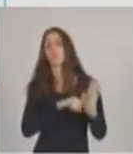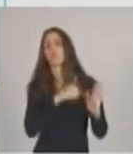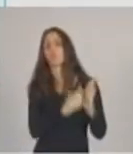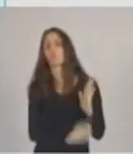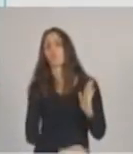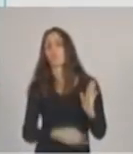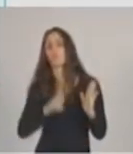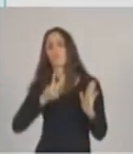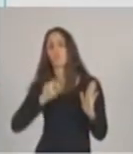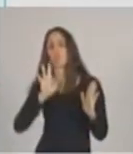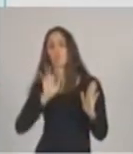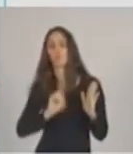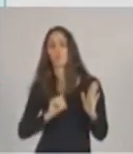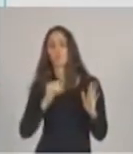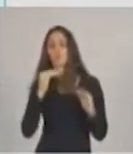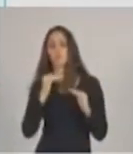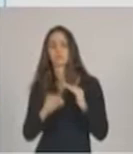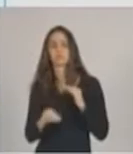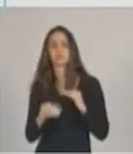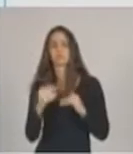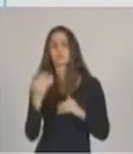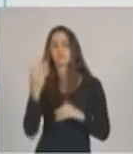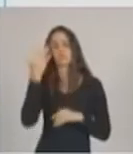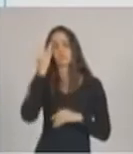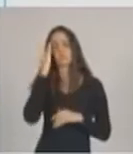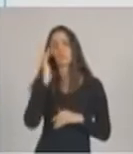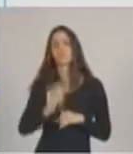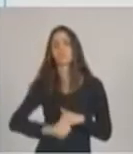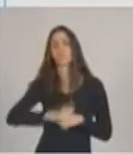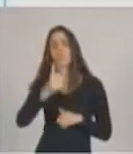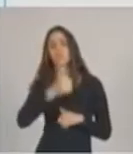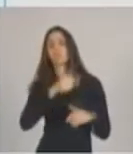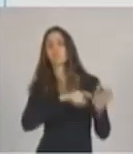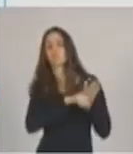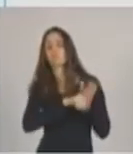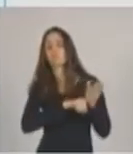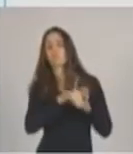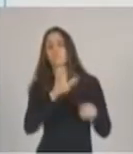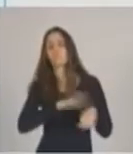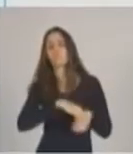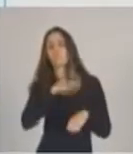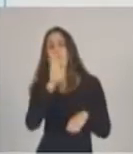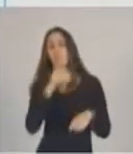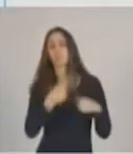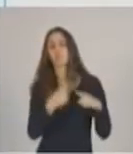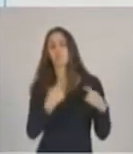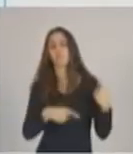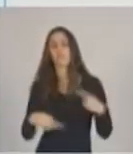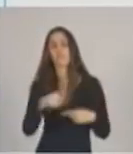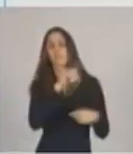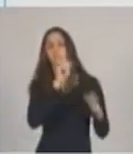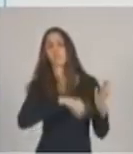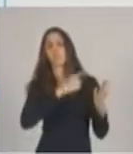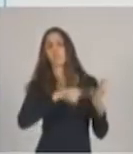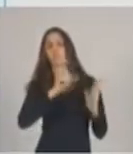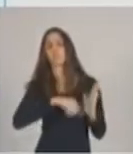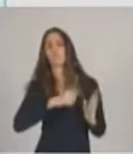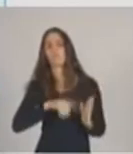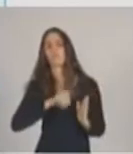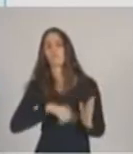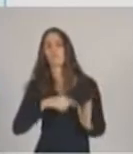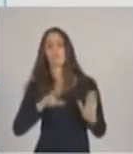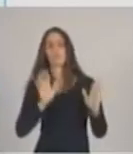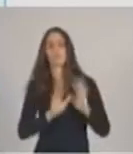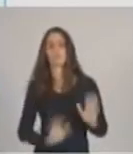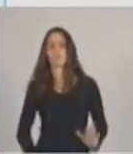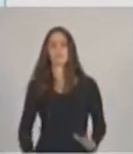que essas questões precisam ser melhor acompanhadas, não pode ter uma política do veto a tudo, isso é muito ruim. E na questão da